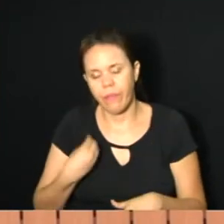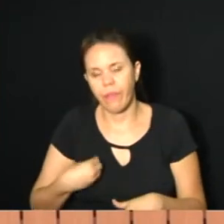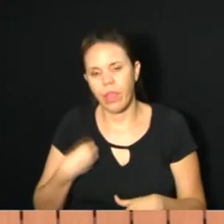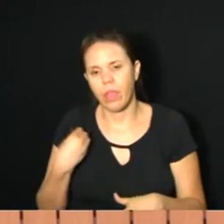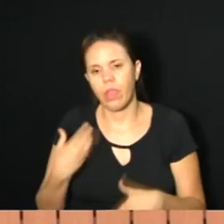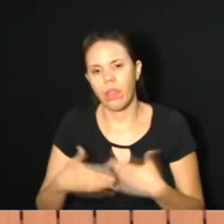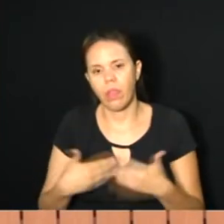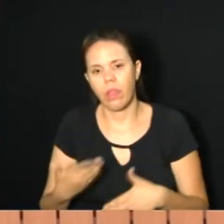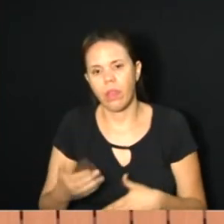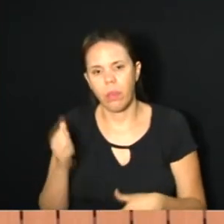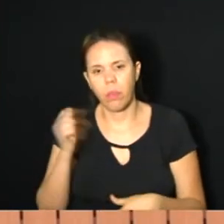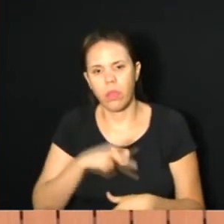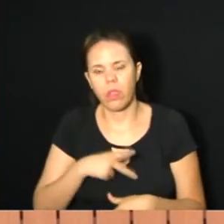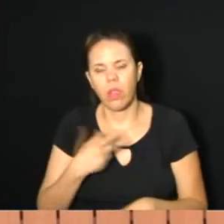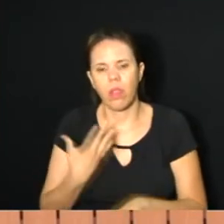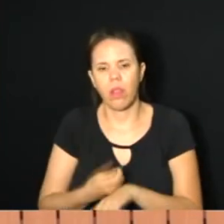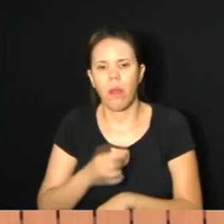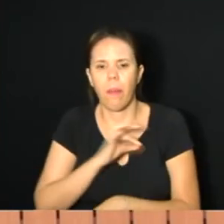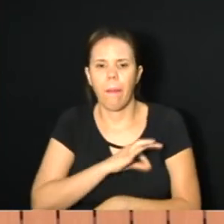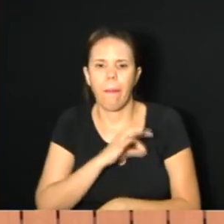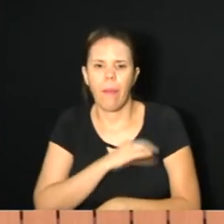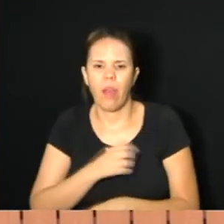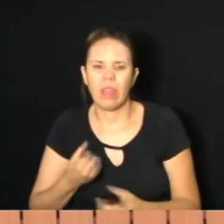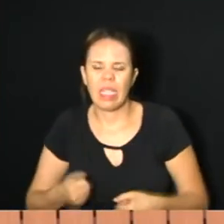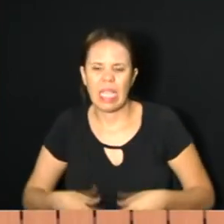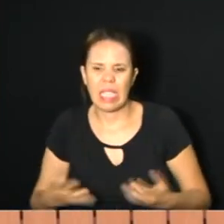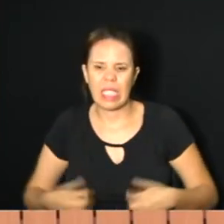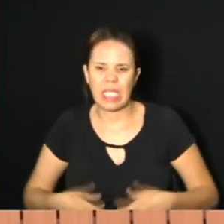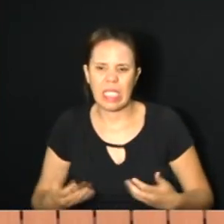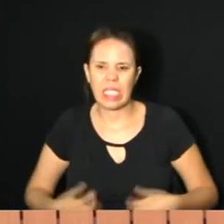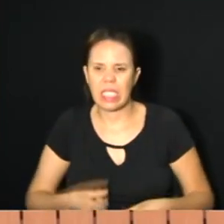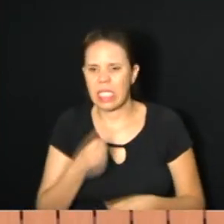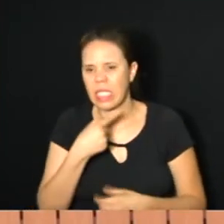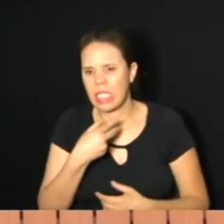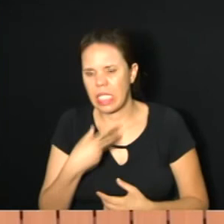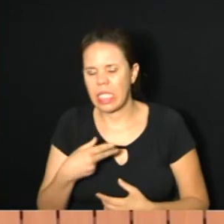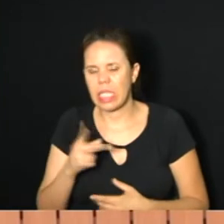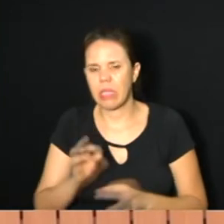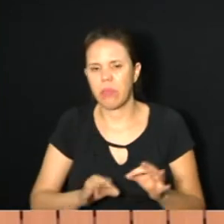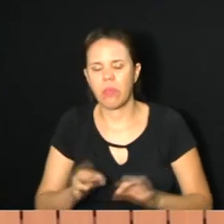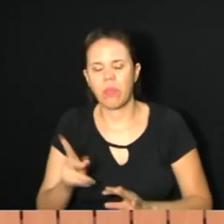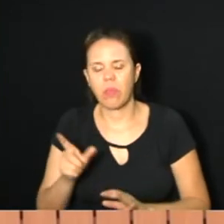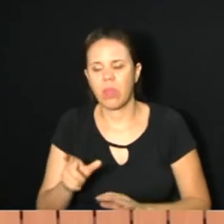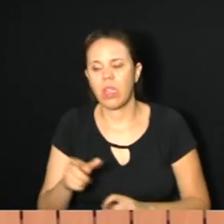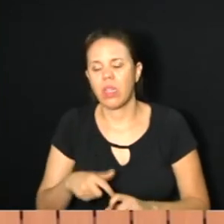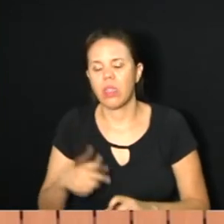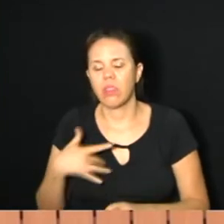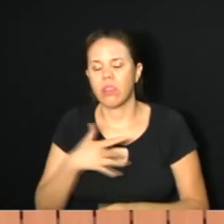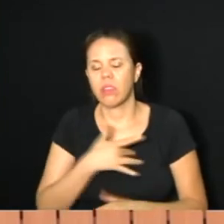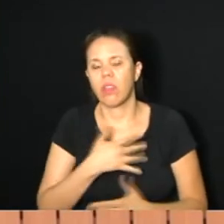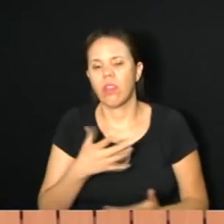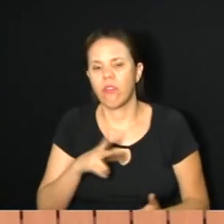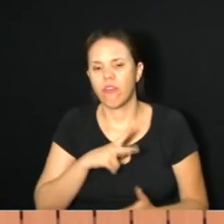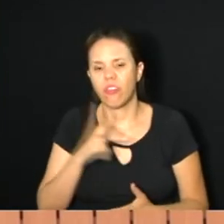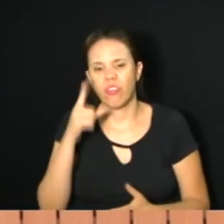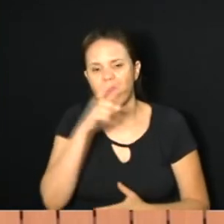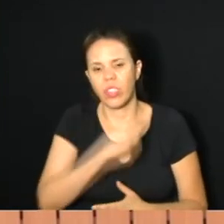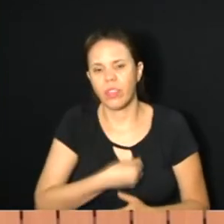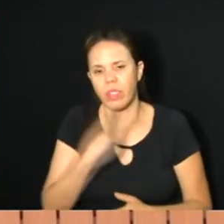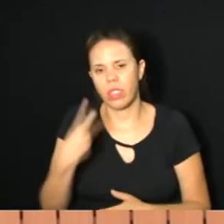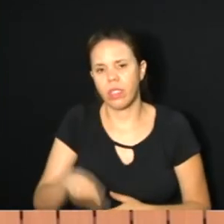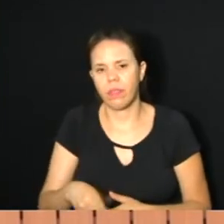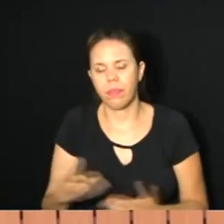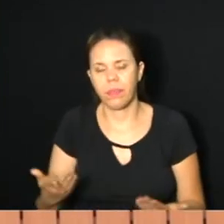aposentado ganha pouco gasta muito medicamento graça em planos de saúde também edifício a vida deles e muitos aposentados